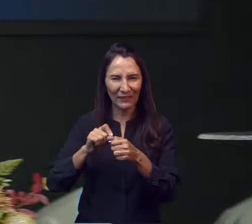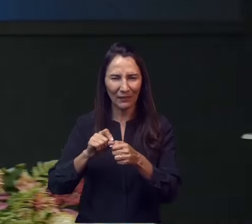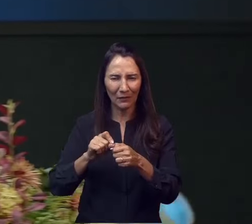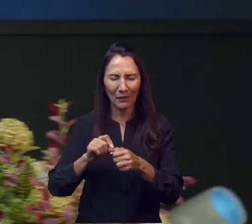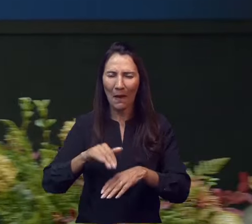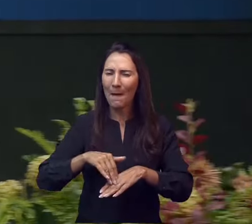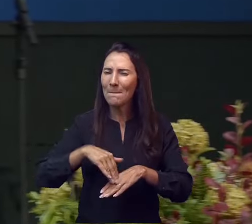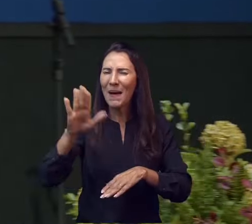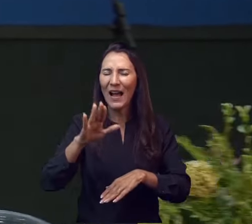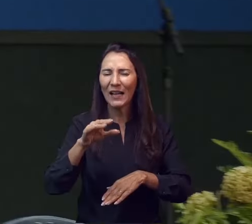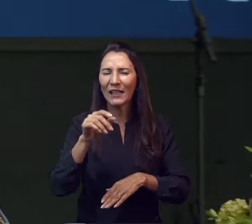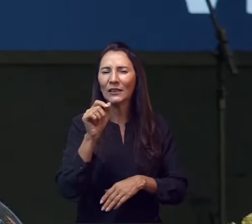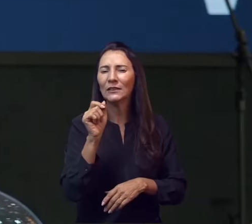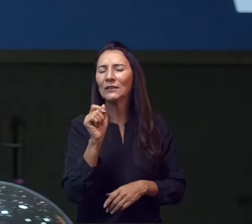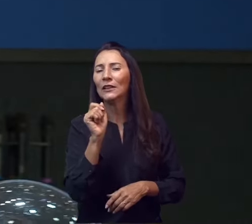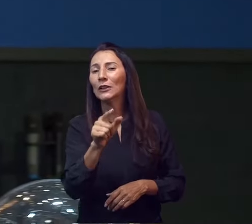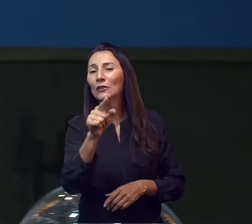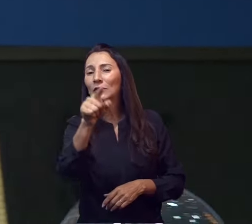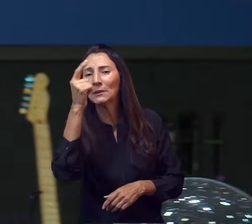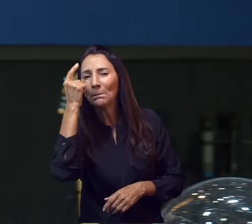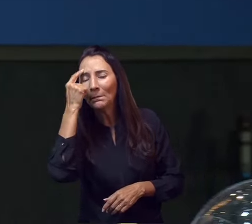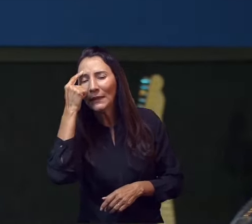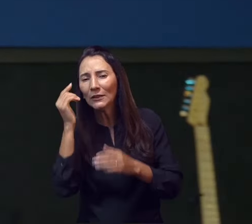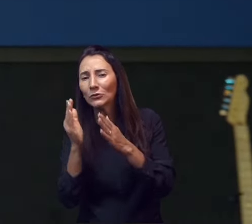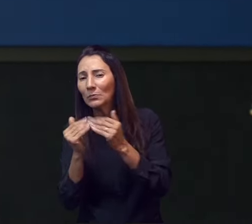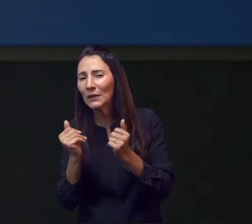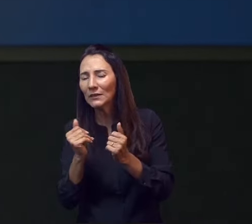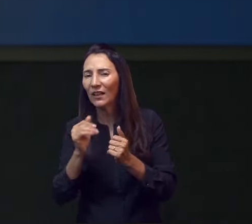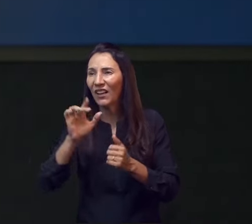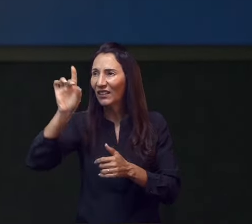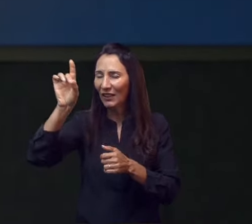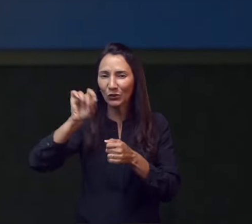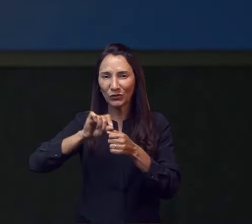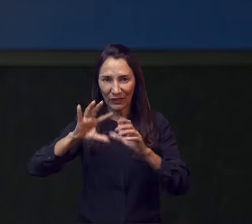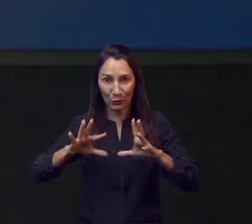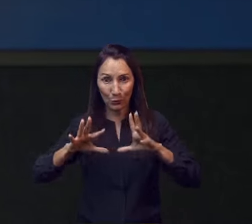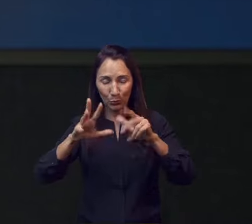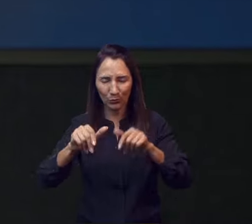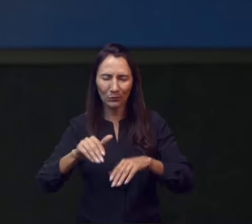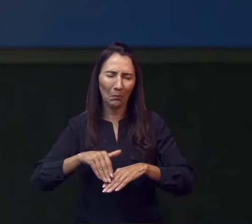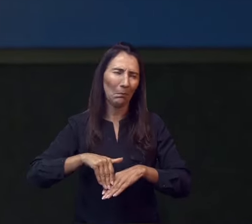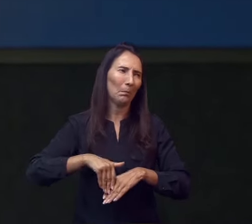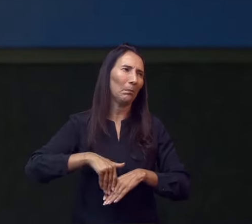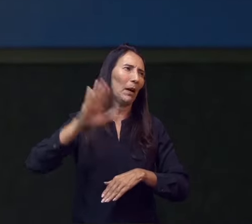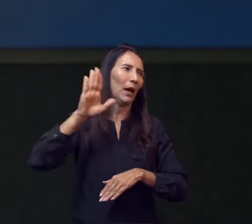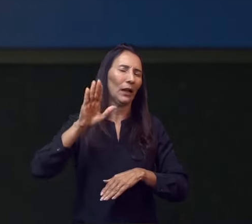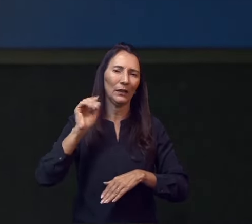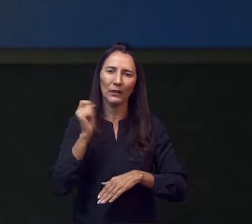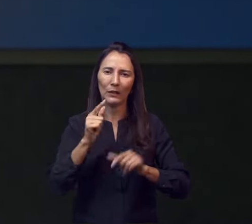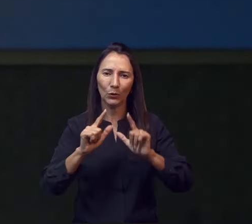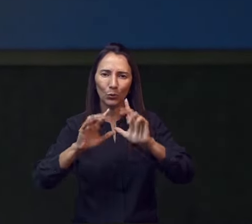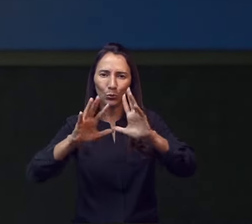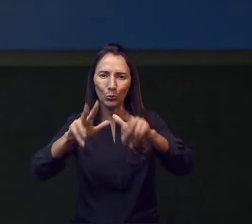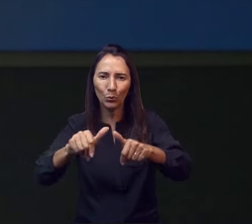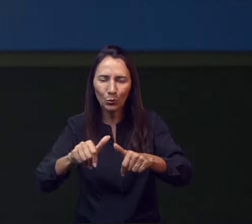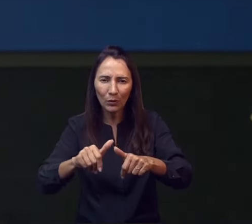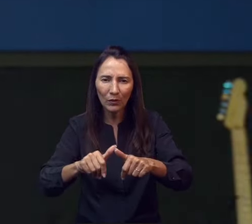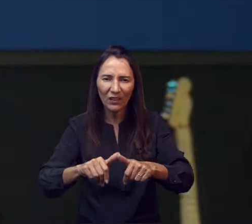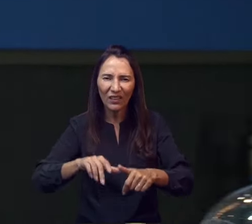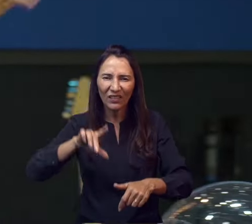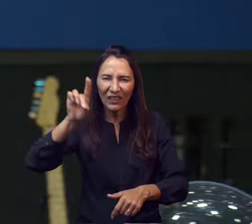do que você pede ou pensa ele faz tudo ele faz mais que tudo e ele faz